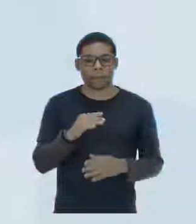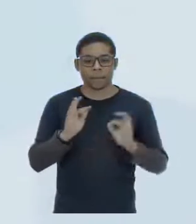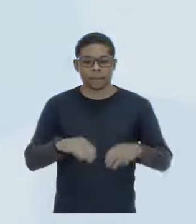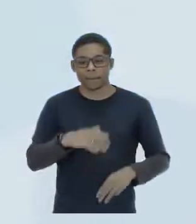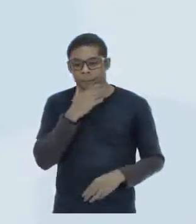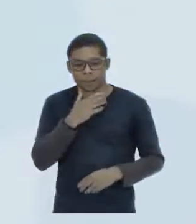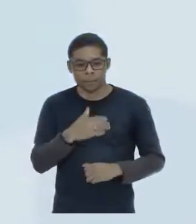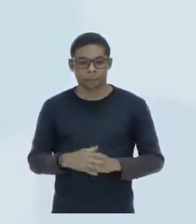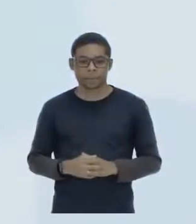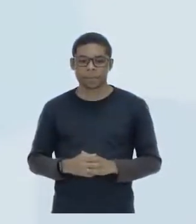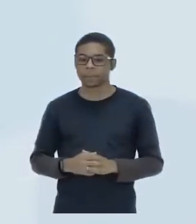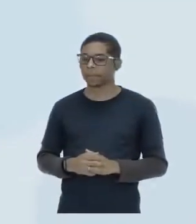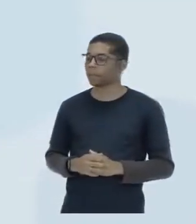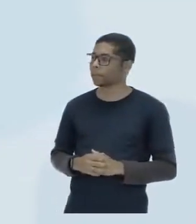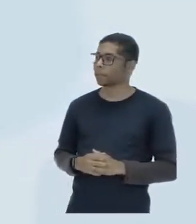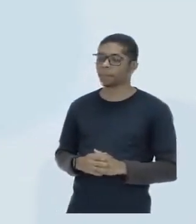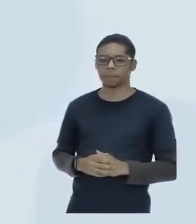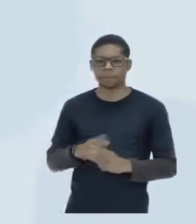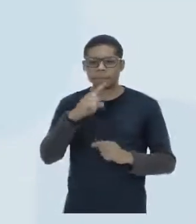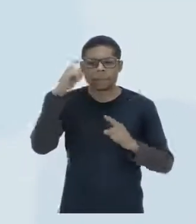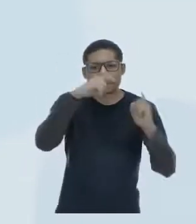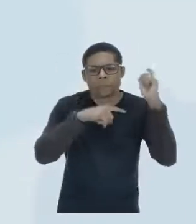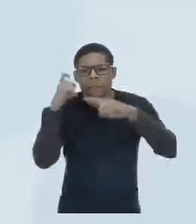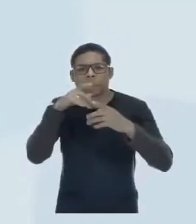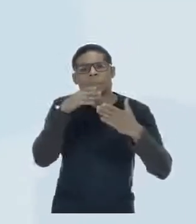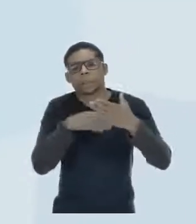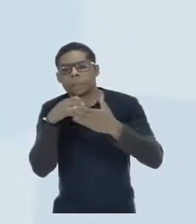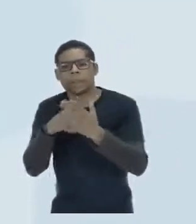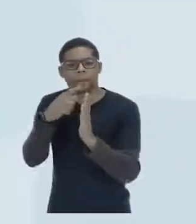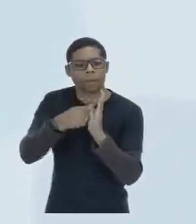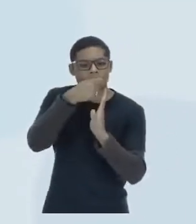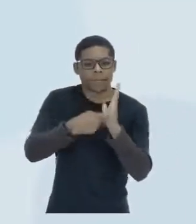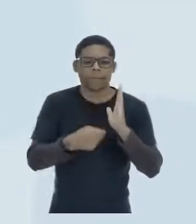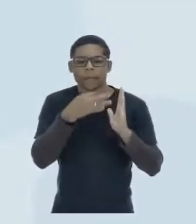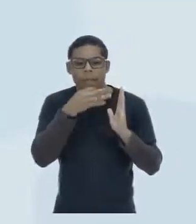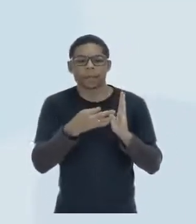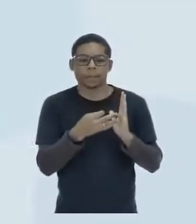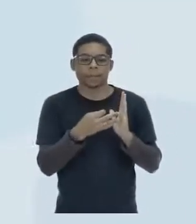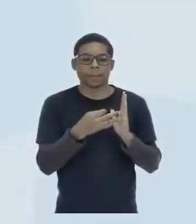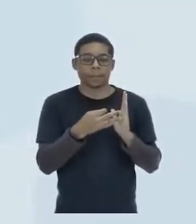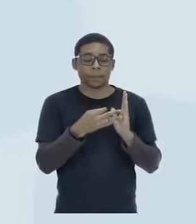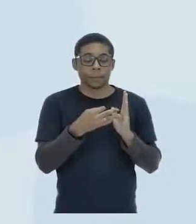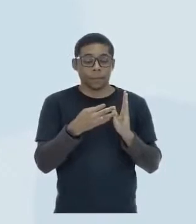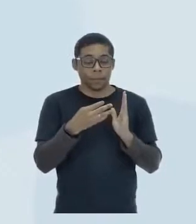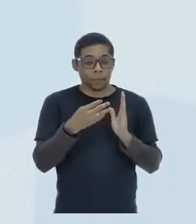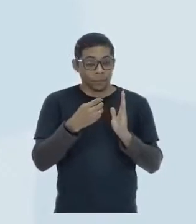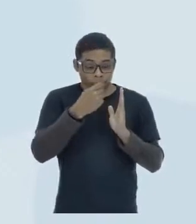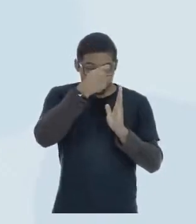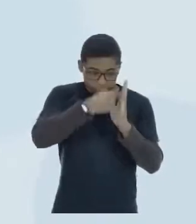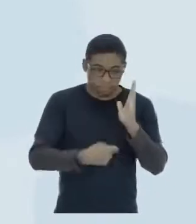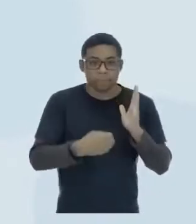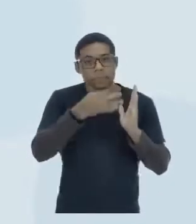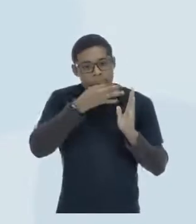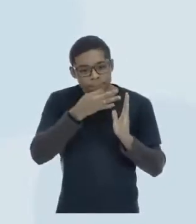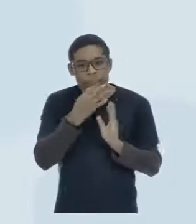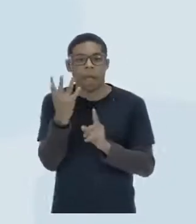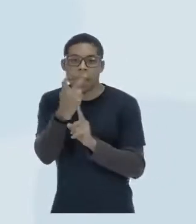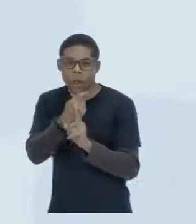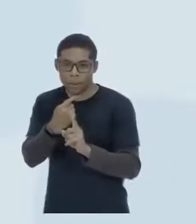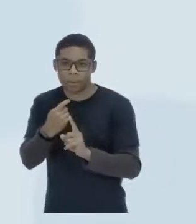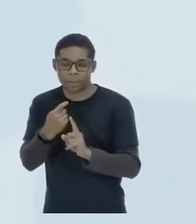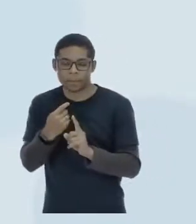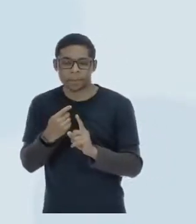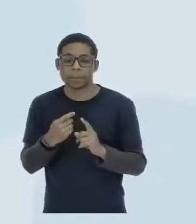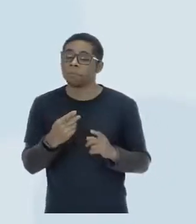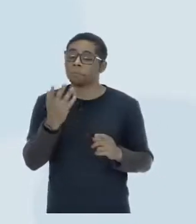tela. Quais são as suas maiores dificuldades ao escrever um texto dissertativo argumentativo? Ou seja, qual é a sua maior dificuldade